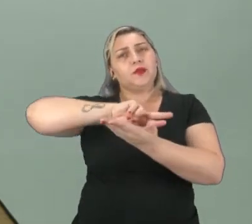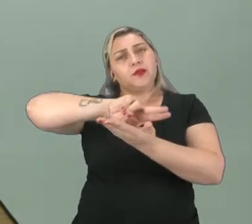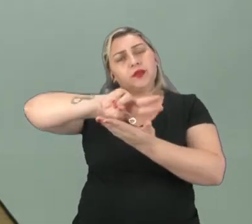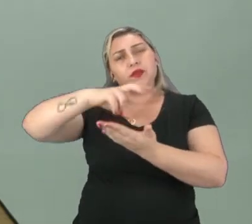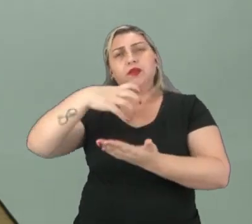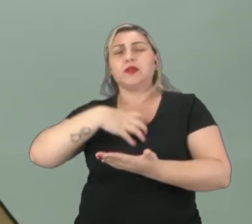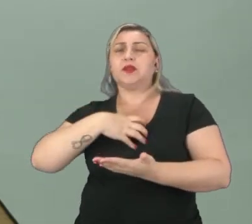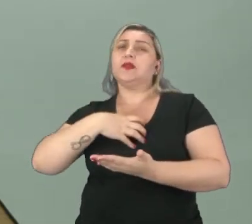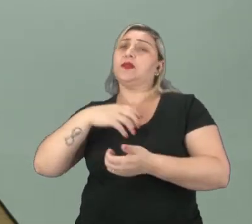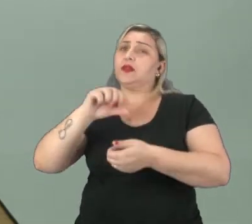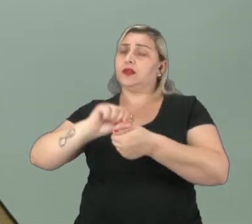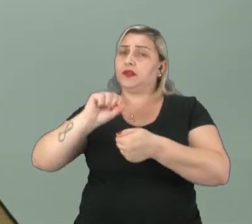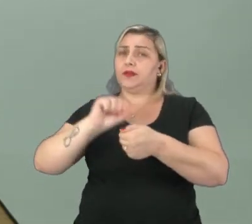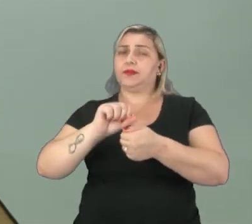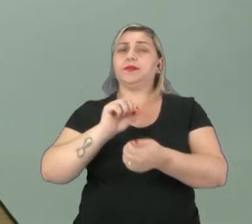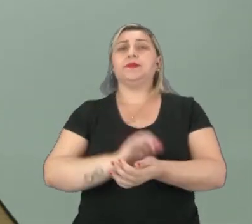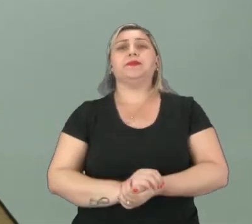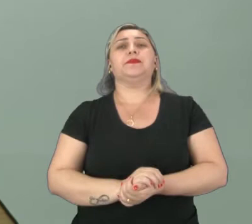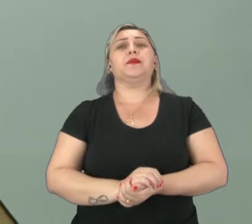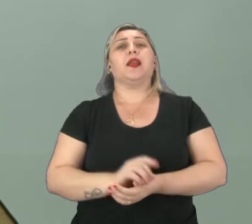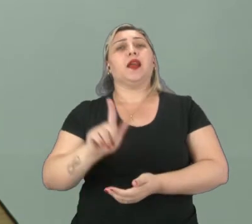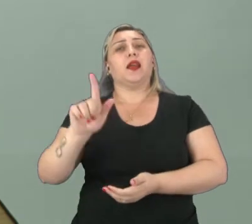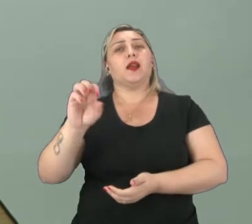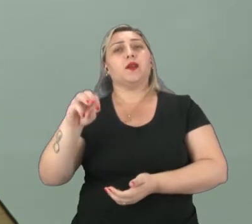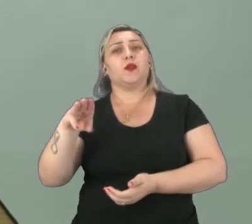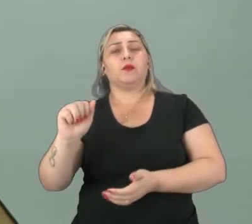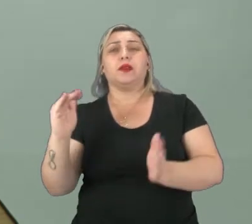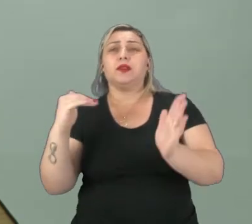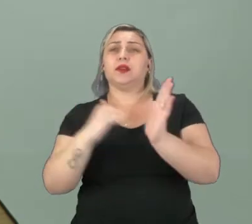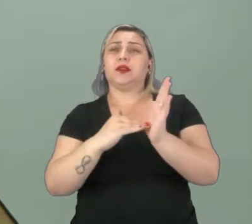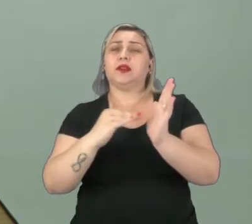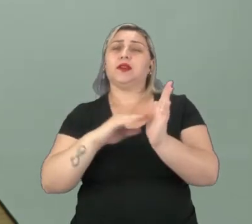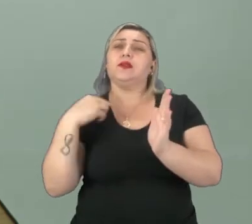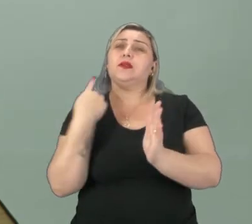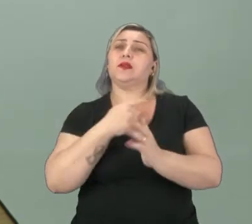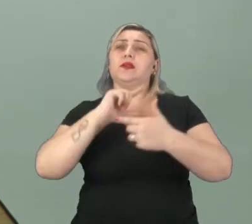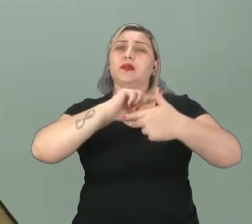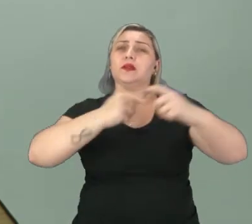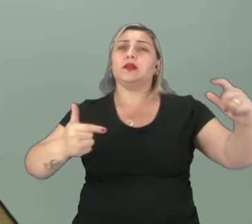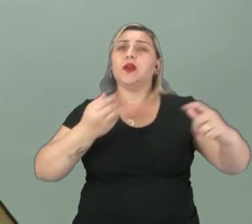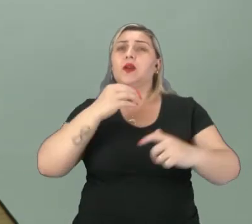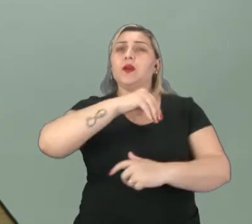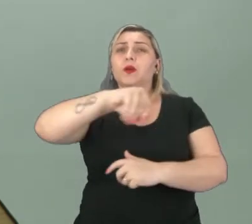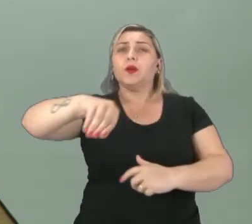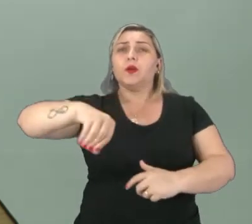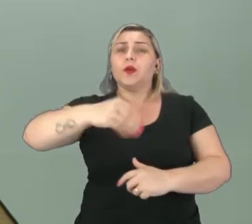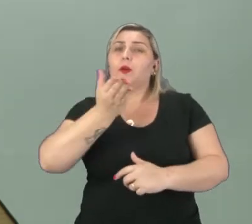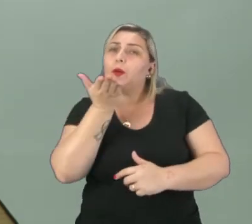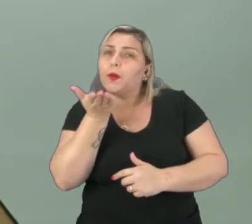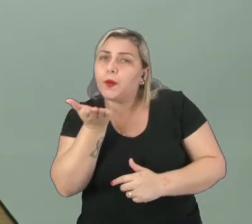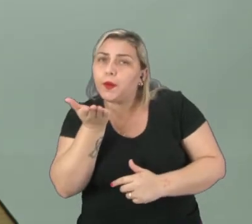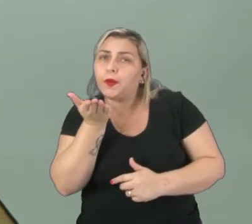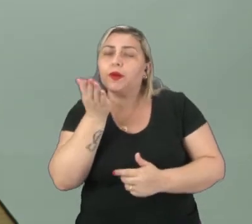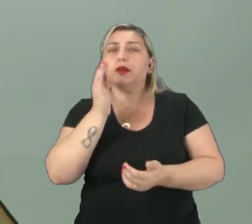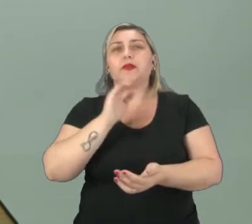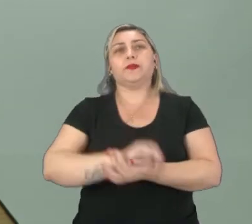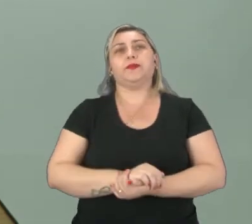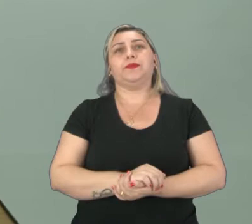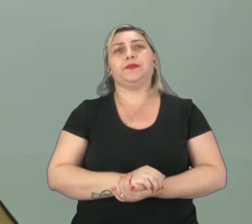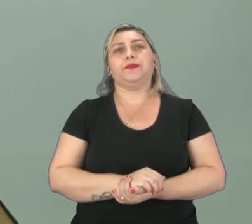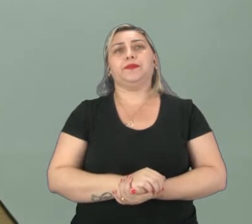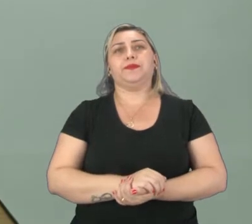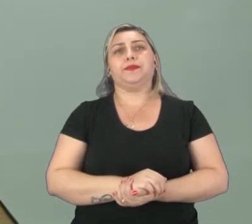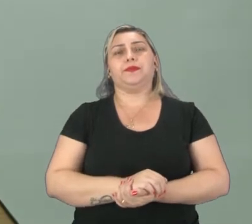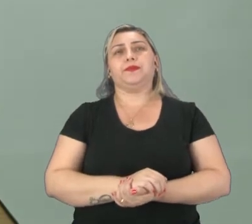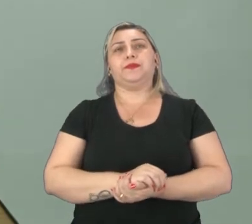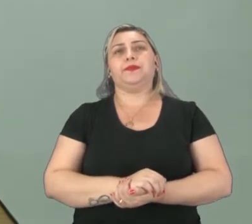de ser consumida, desde da goma até a nossa tradicional farinha, né? Farinha de macaxeira, de mandioca, que a